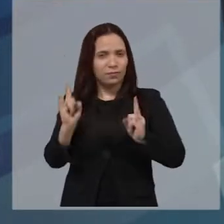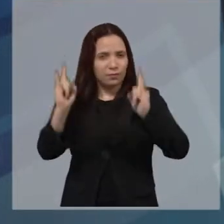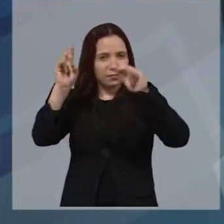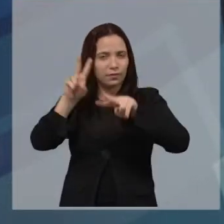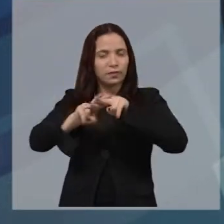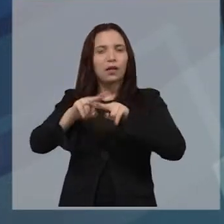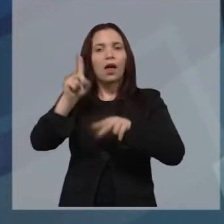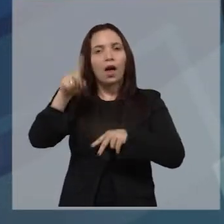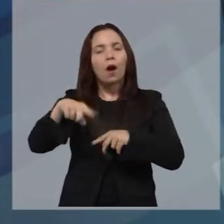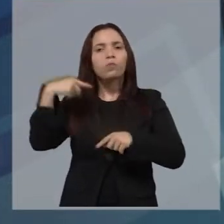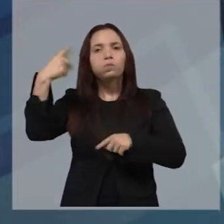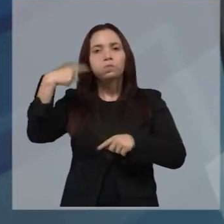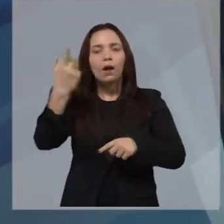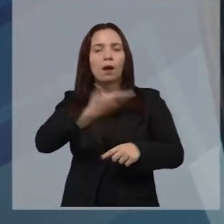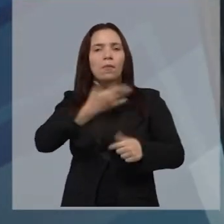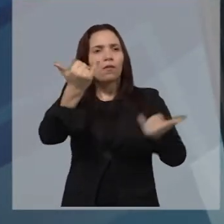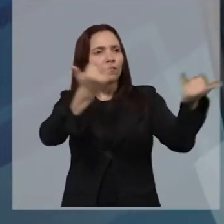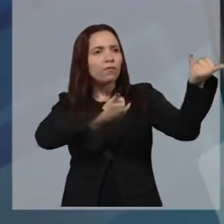né, advogados,